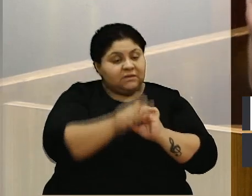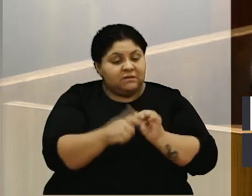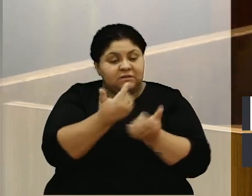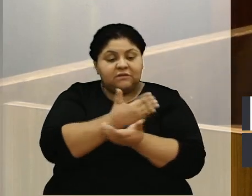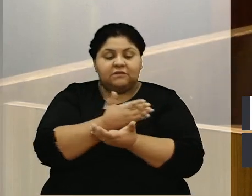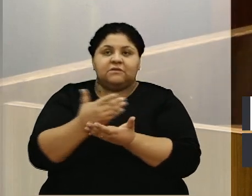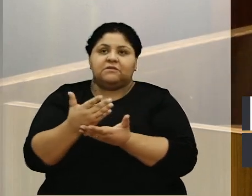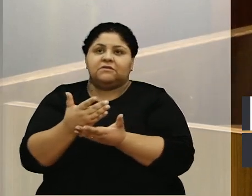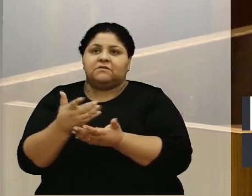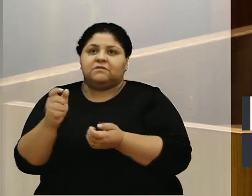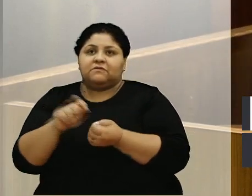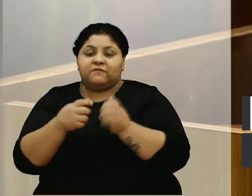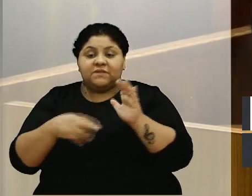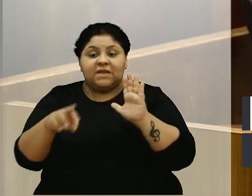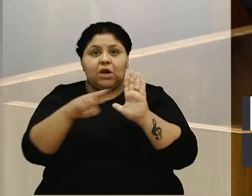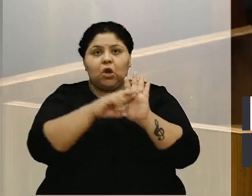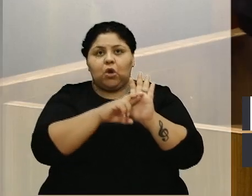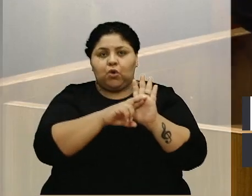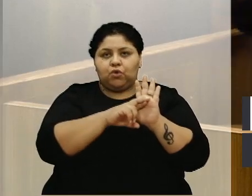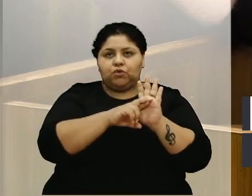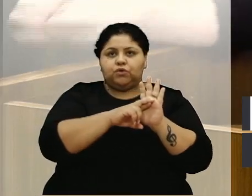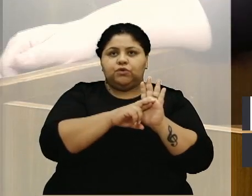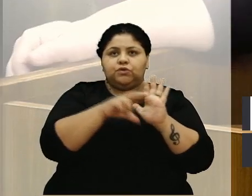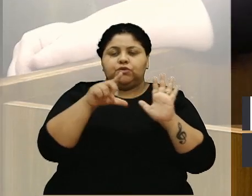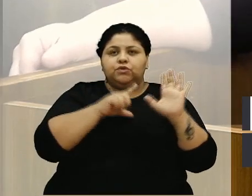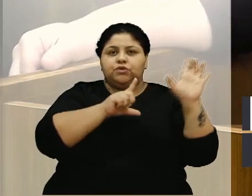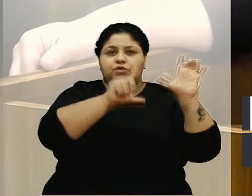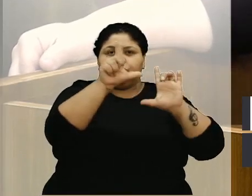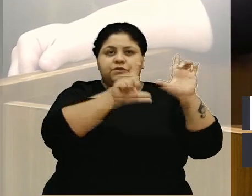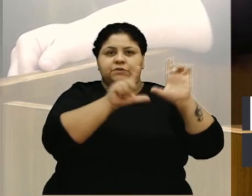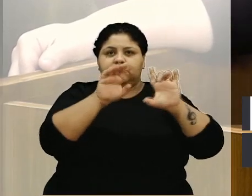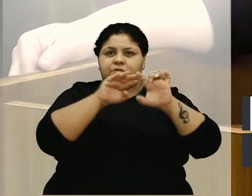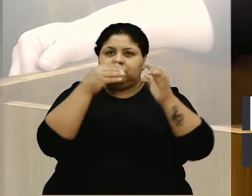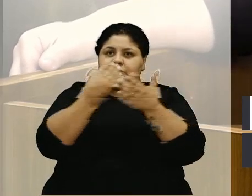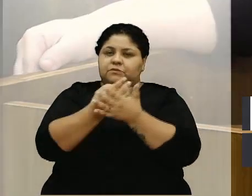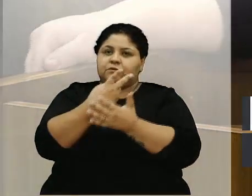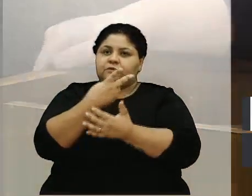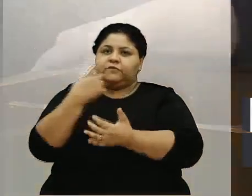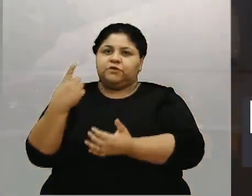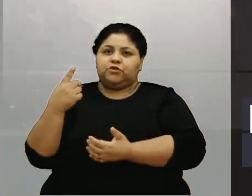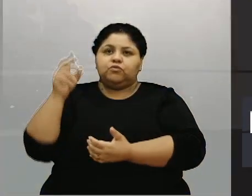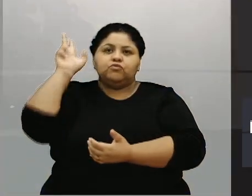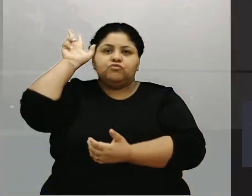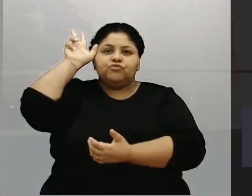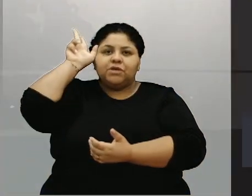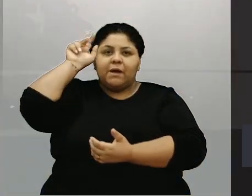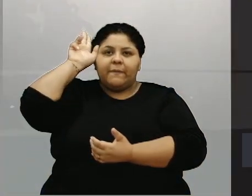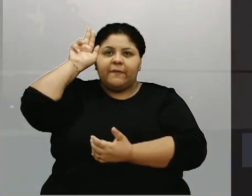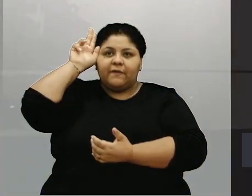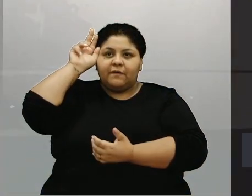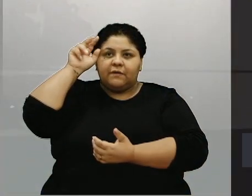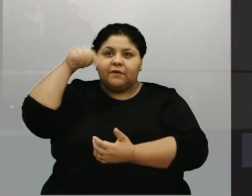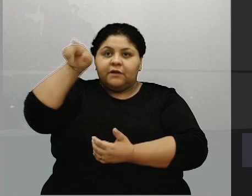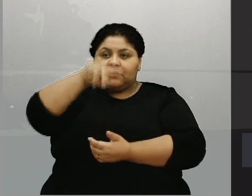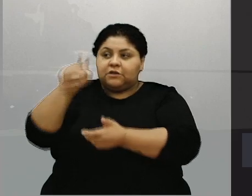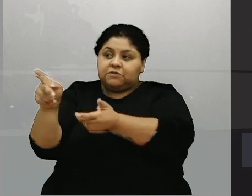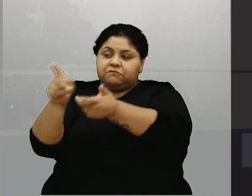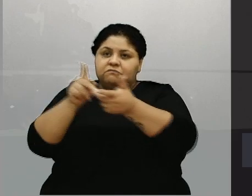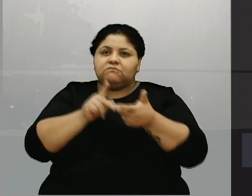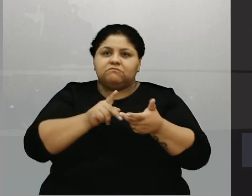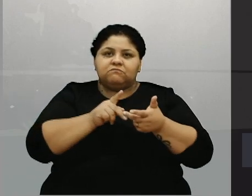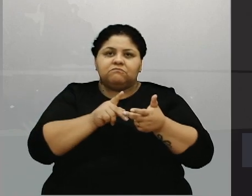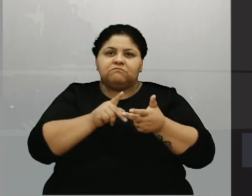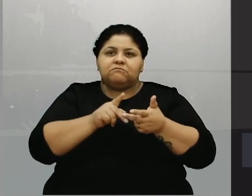começarem a fazer a recuperação. Aí tem uma foto ali também da escola 21 de abril, que a gente foi lá visitar, aonde entrou